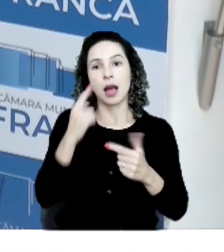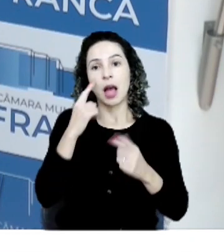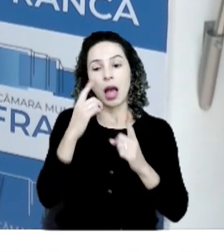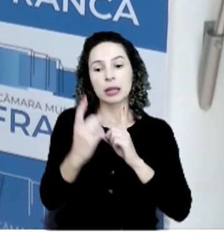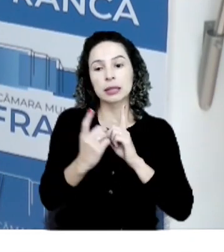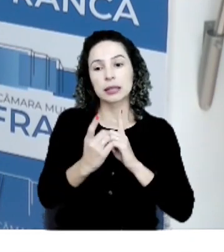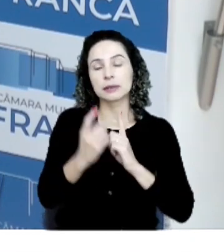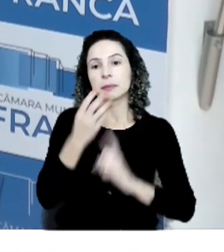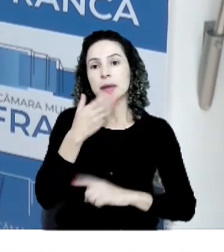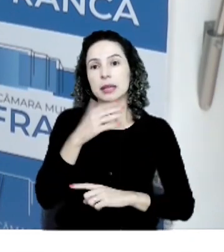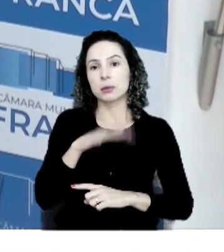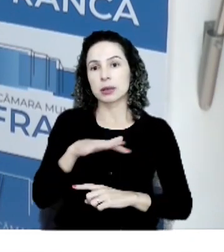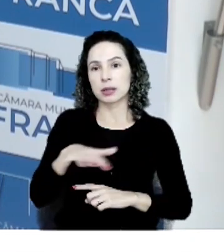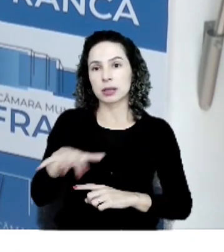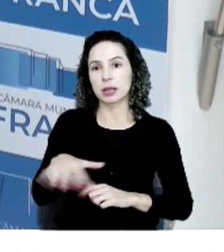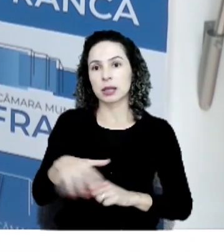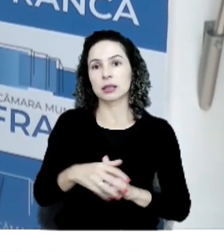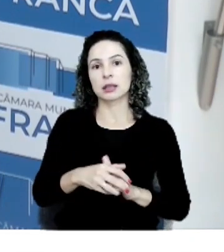às crianças